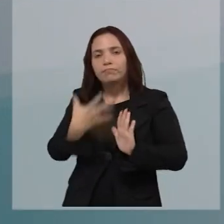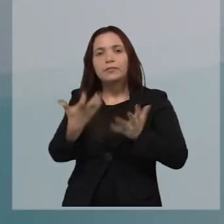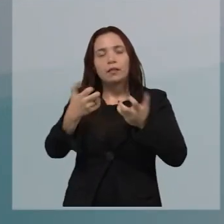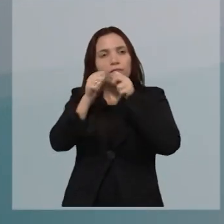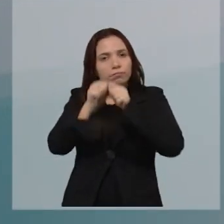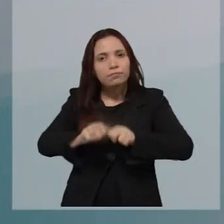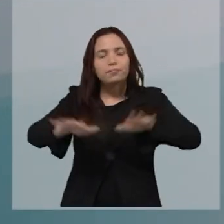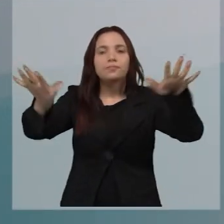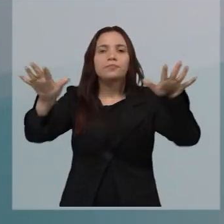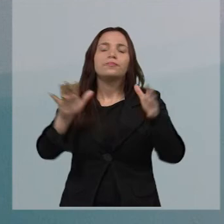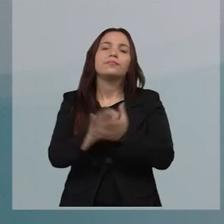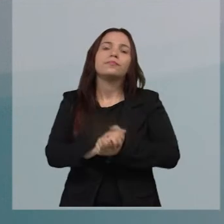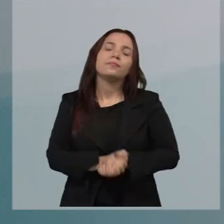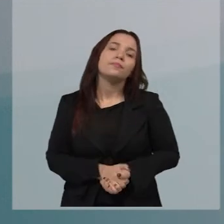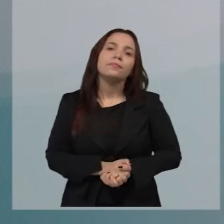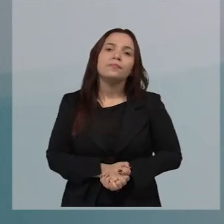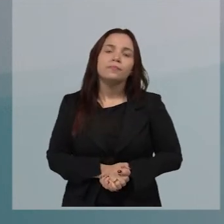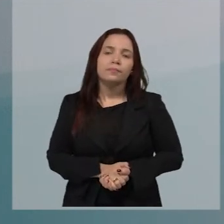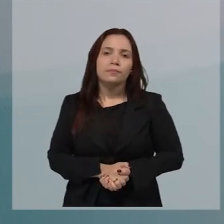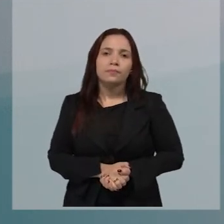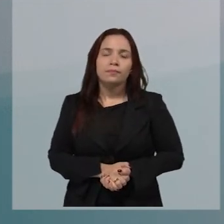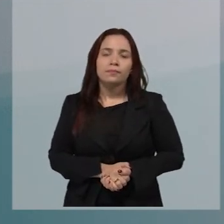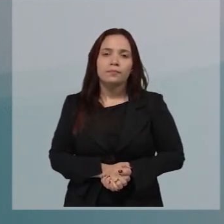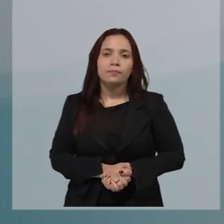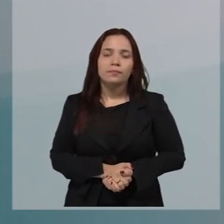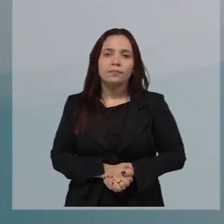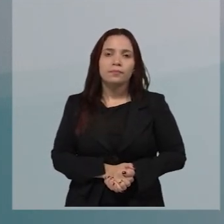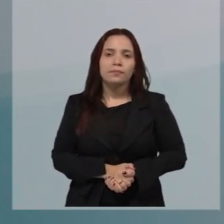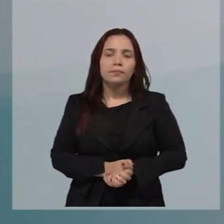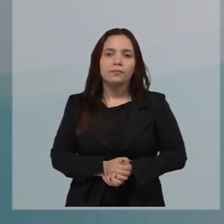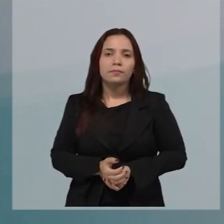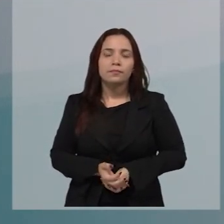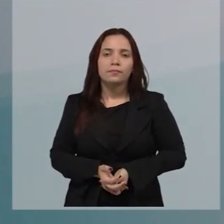senhora, seja replicado exatamente nas demais unidades.